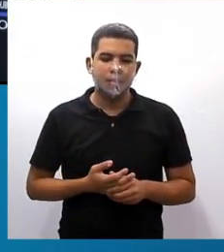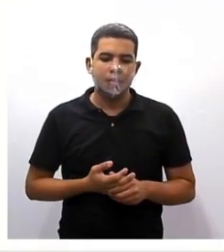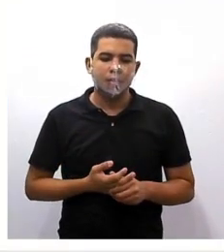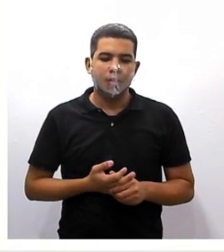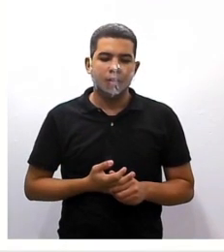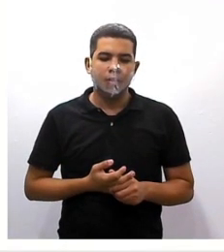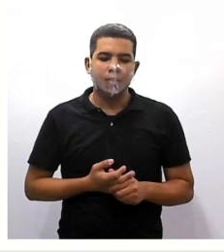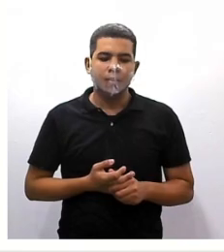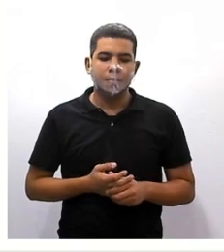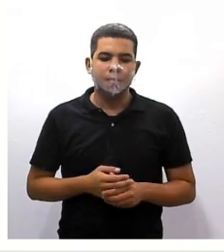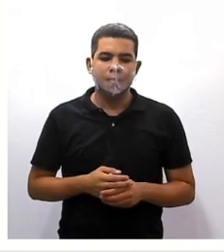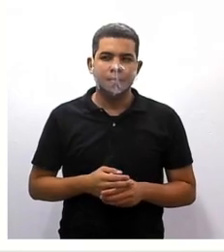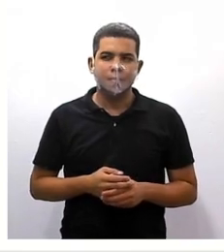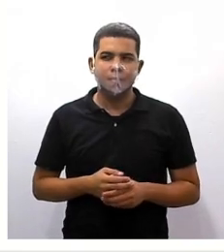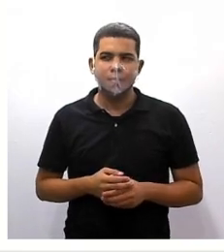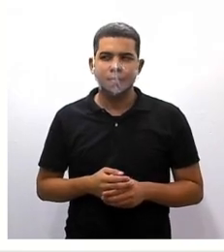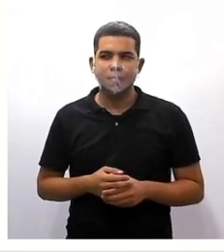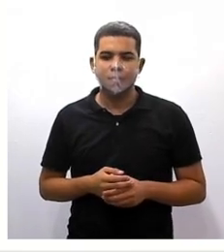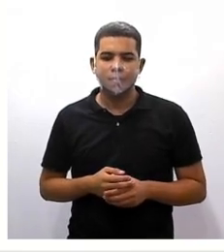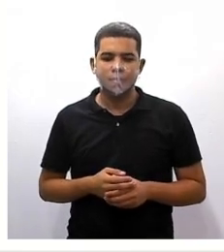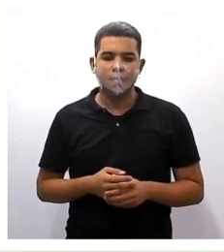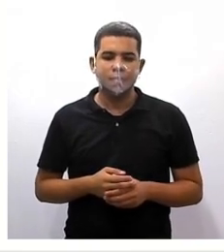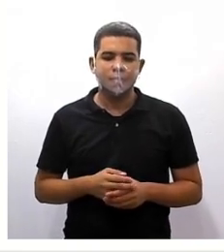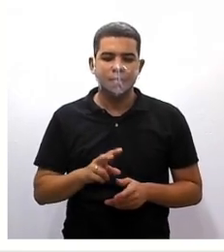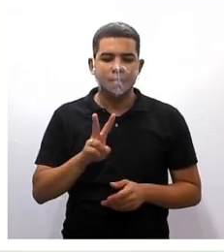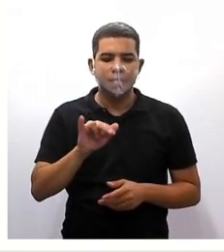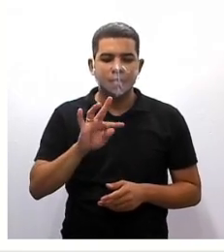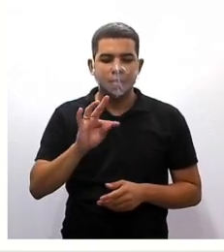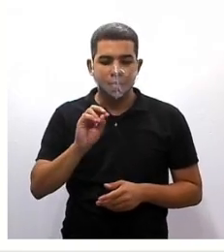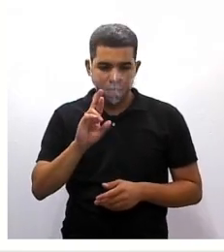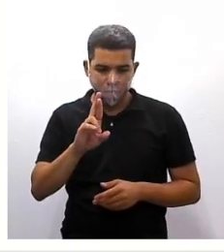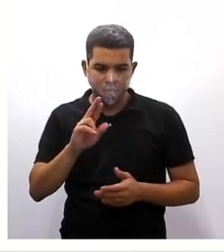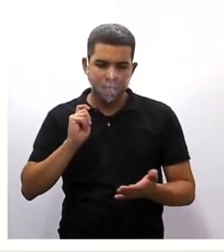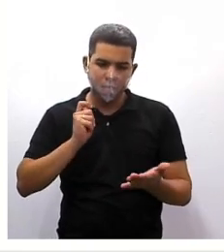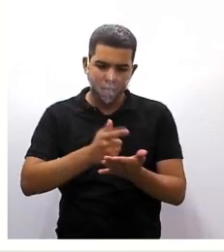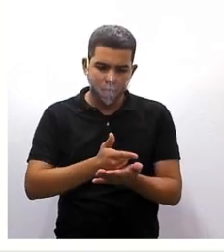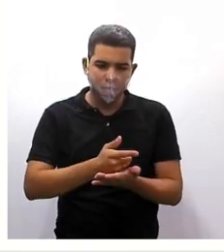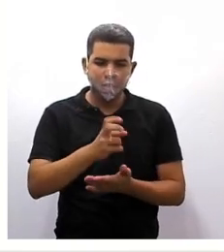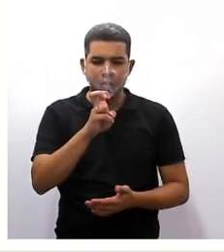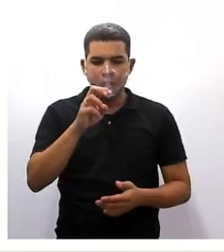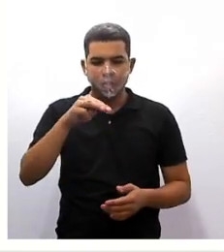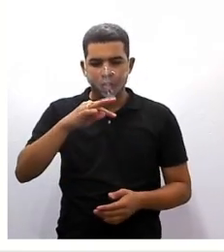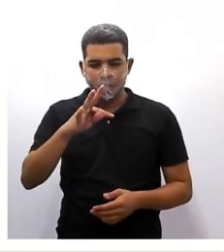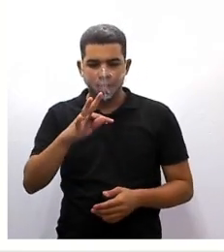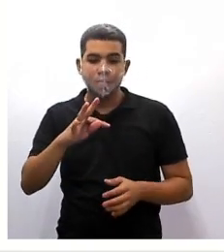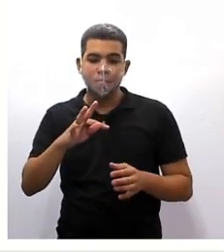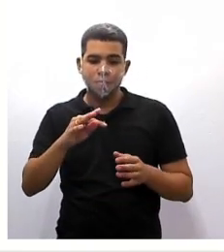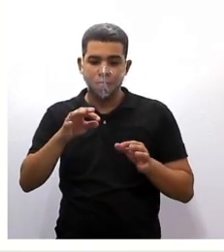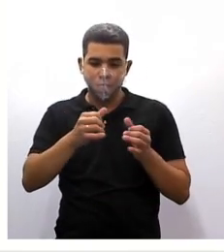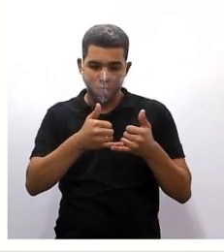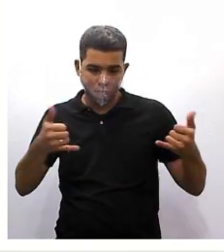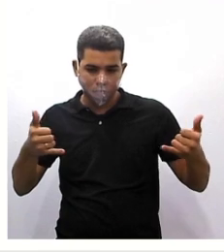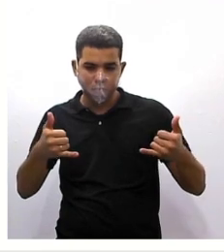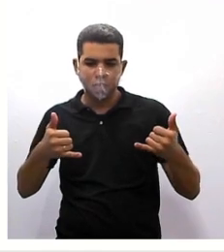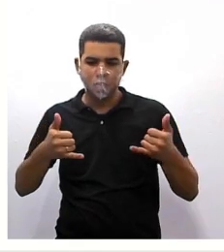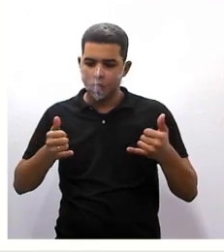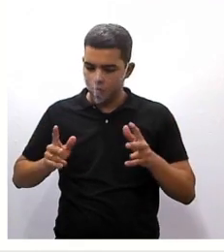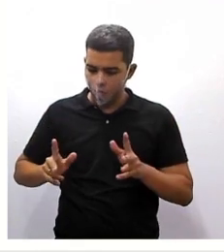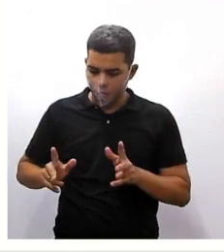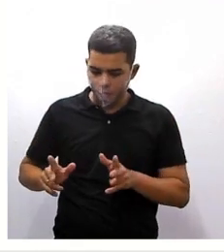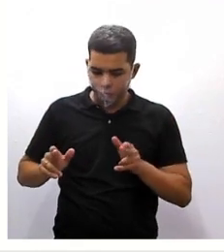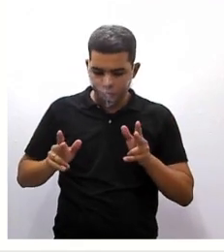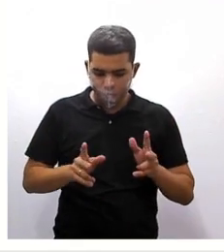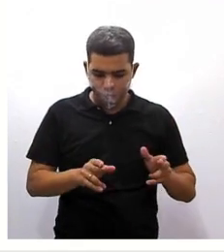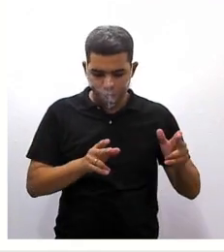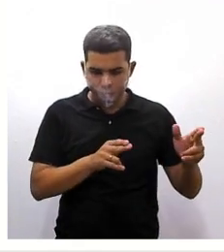próxima questão é o seguinte, ó, veja aí, que Vitor comprou 5 metros de fio e cortou em 4 pedaços do mesmo tamanho.